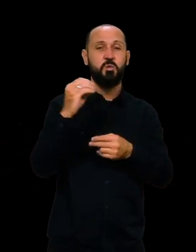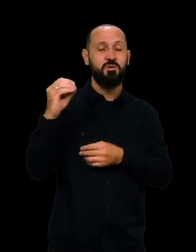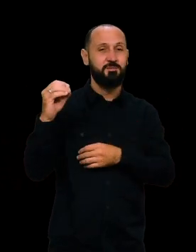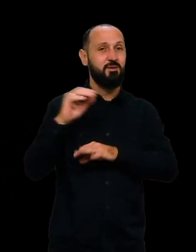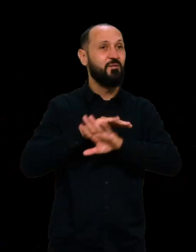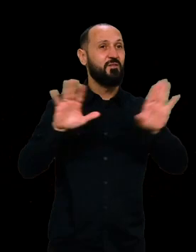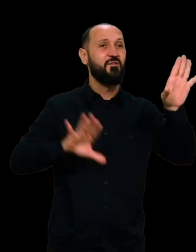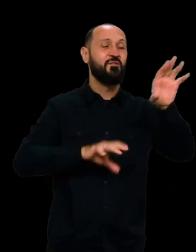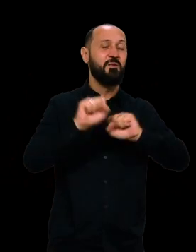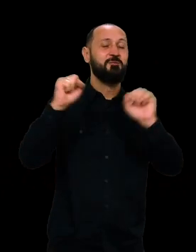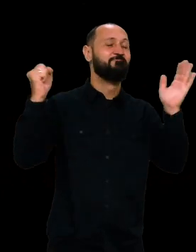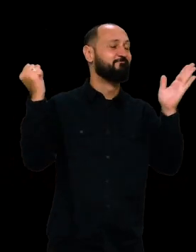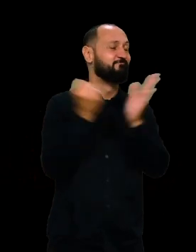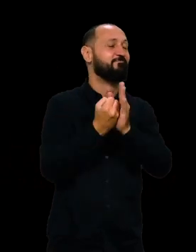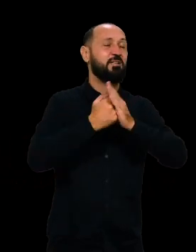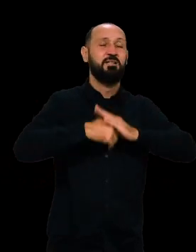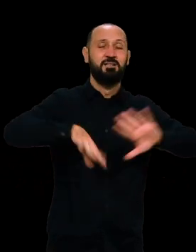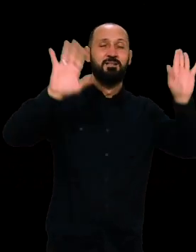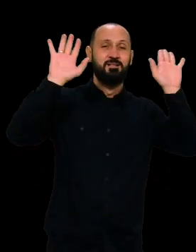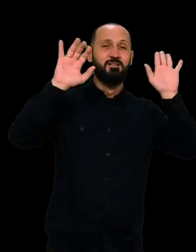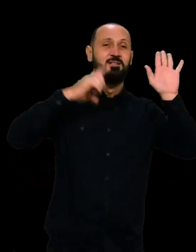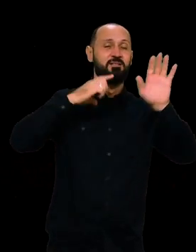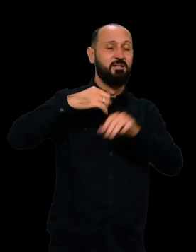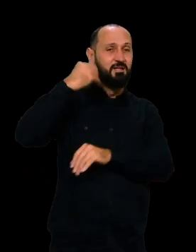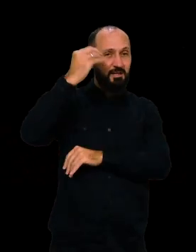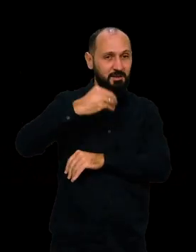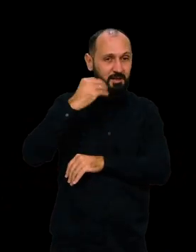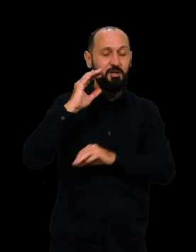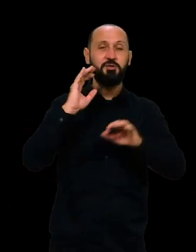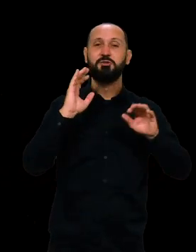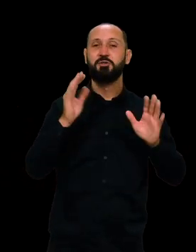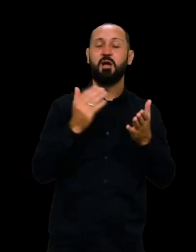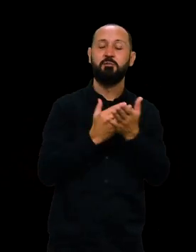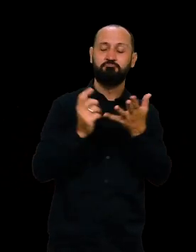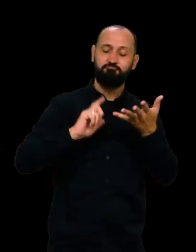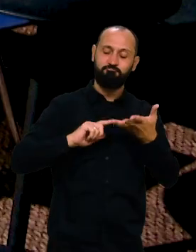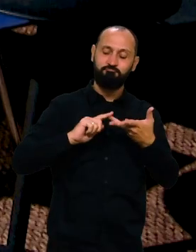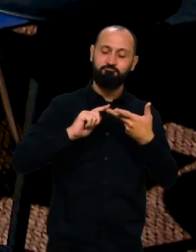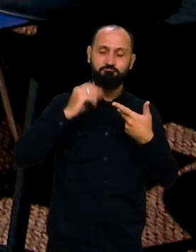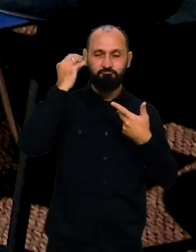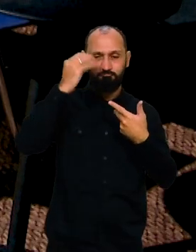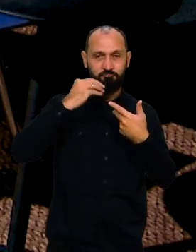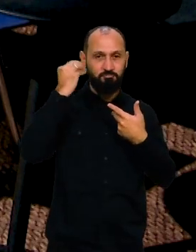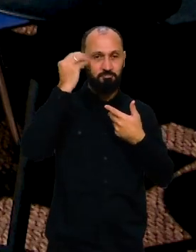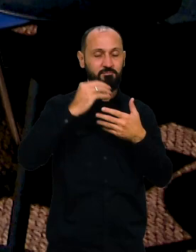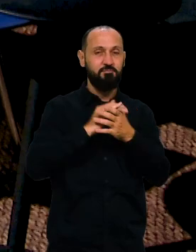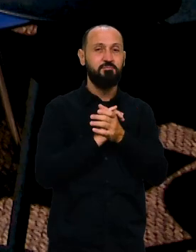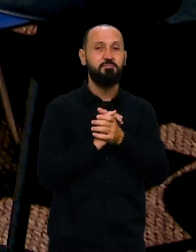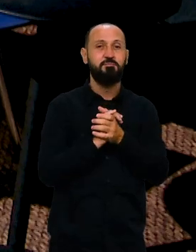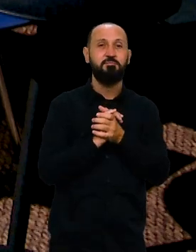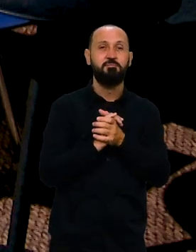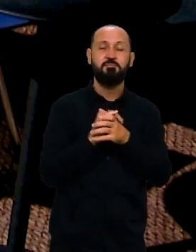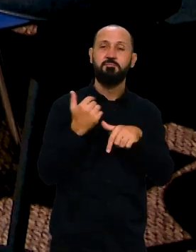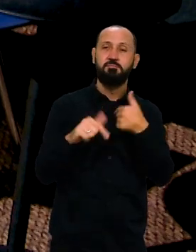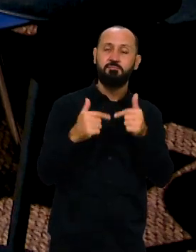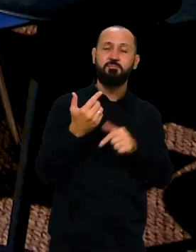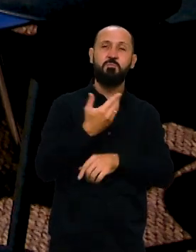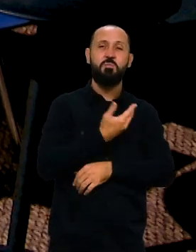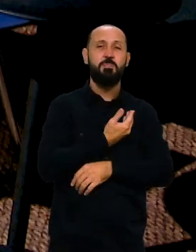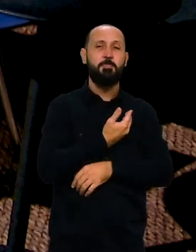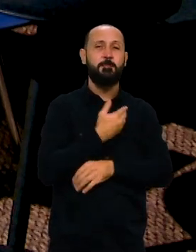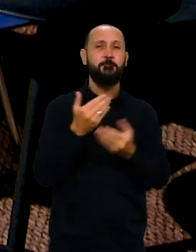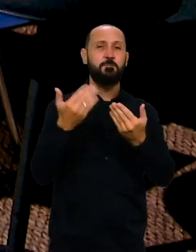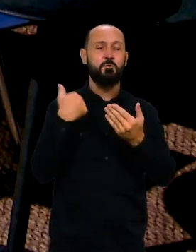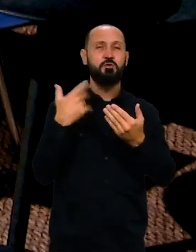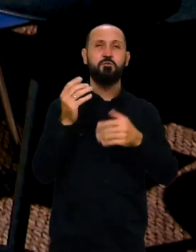foi um momento que realmente formados, tá? Realmente a gente já tinha experiência, a gente tinha vivenciado muita coisa.